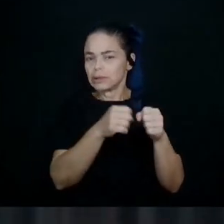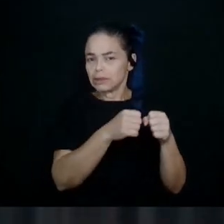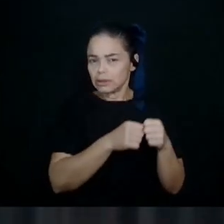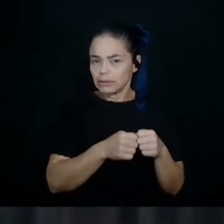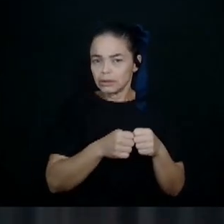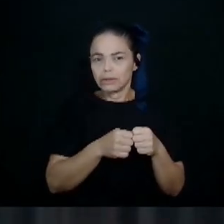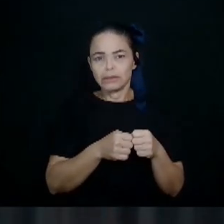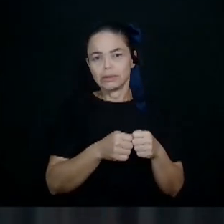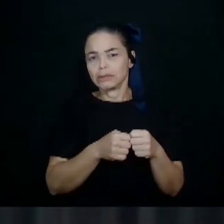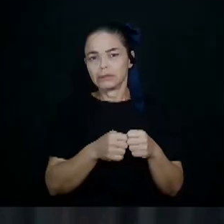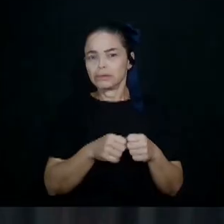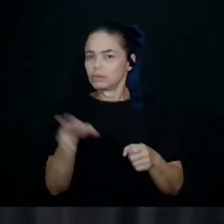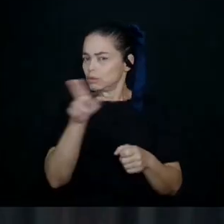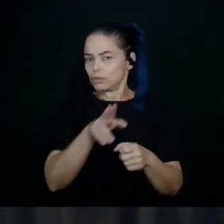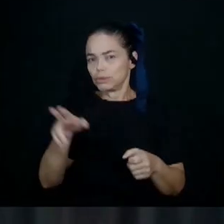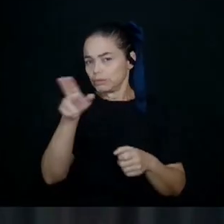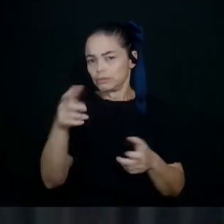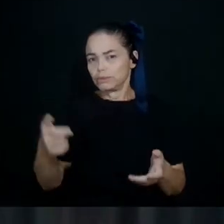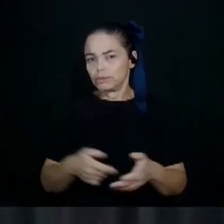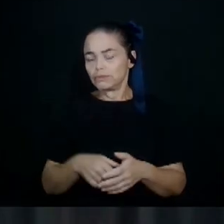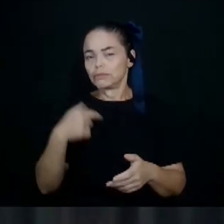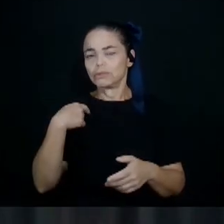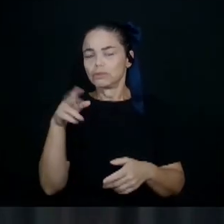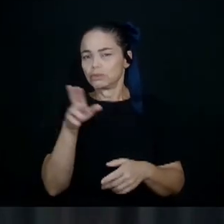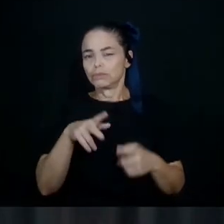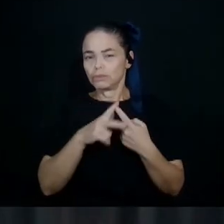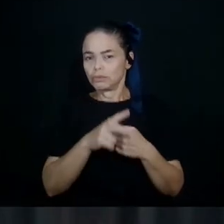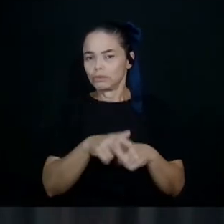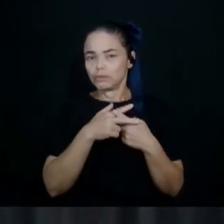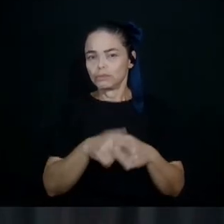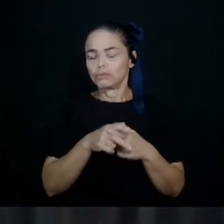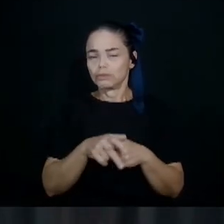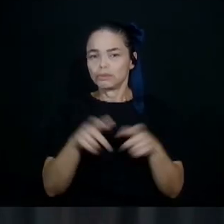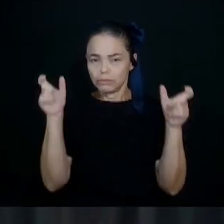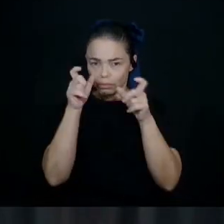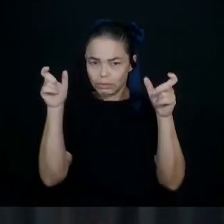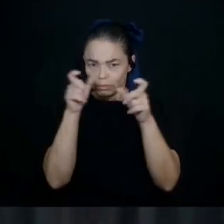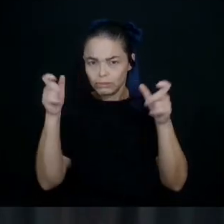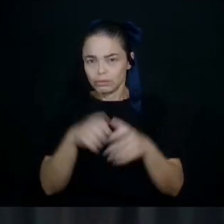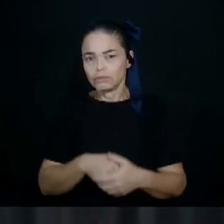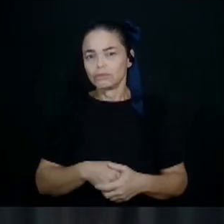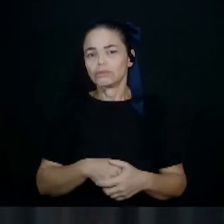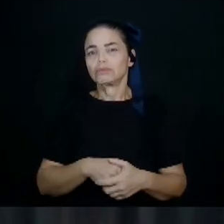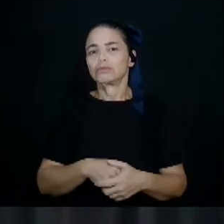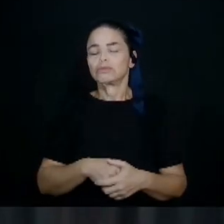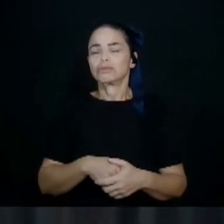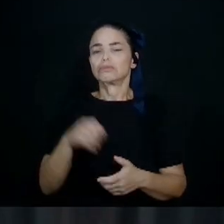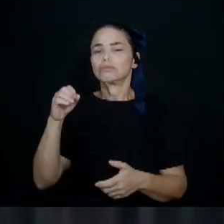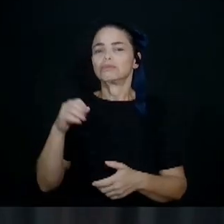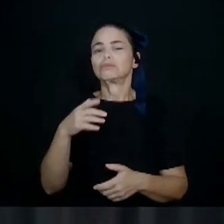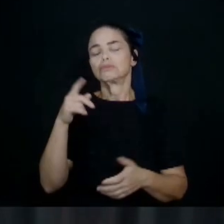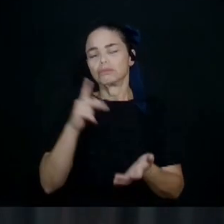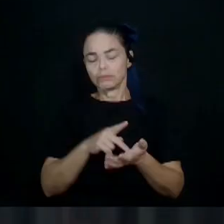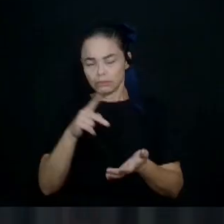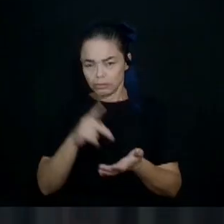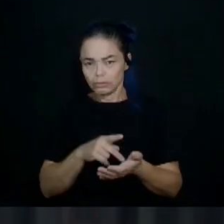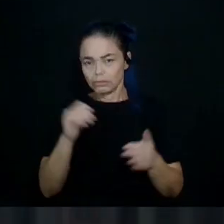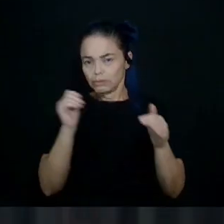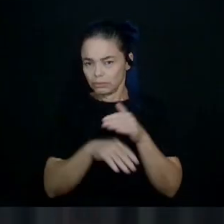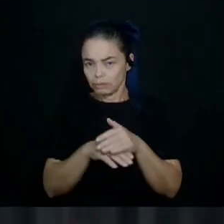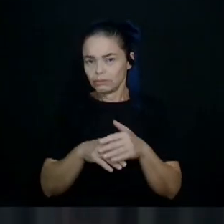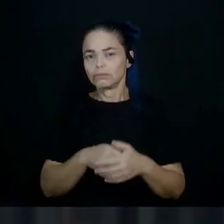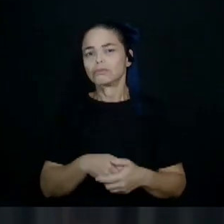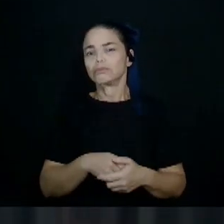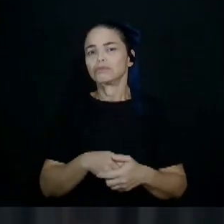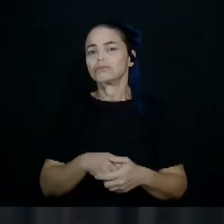vou arrumar, aí já acende um sinalzinho de alerta ali. Ou não, realmente, eu estou guardando esse item, eu